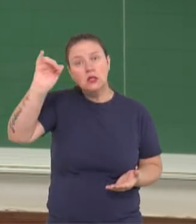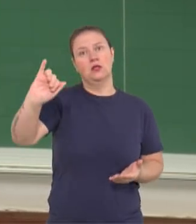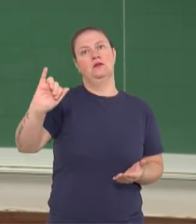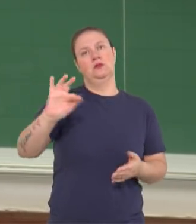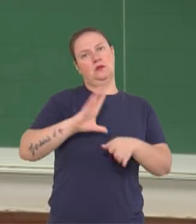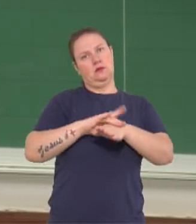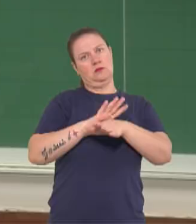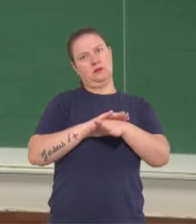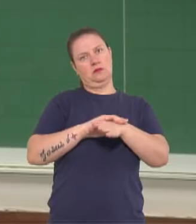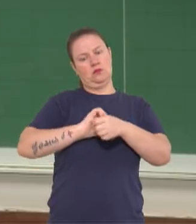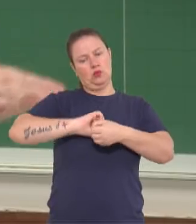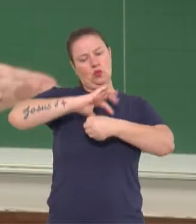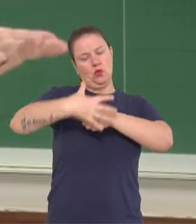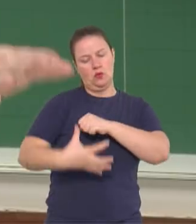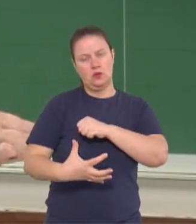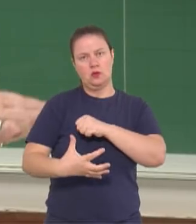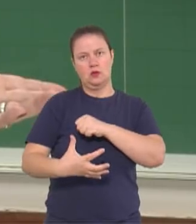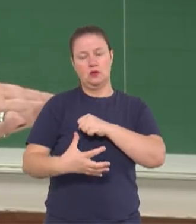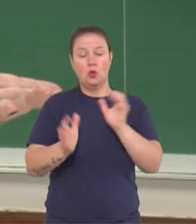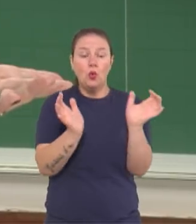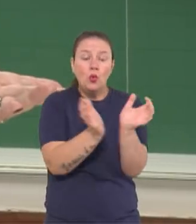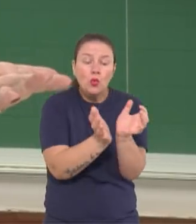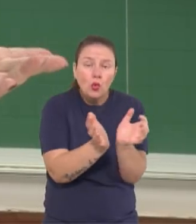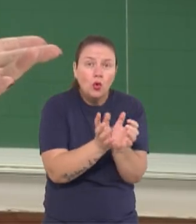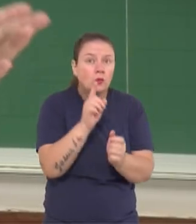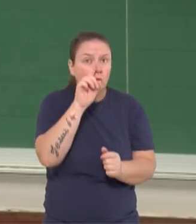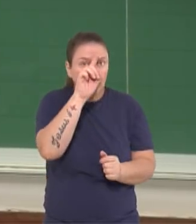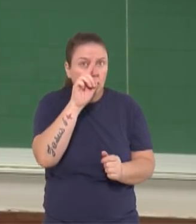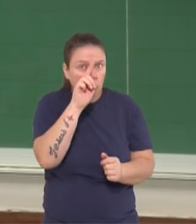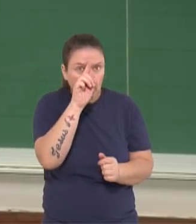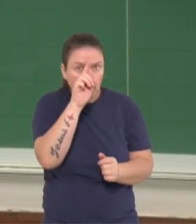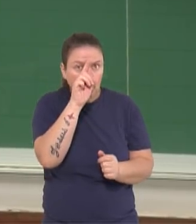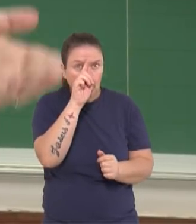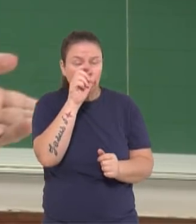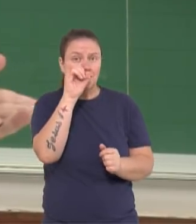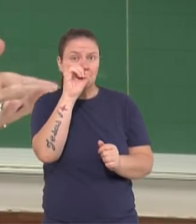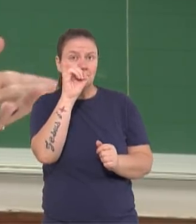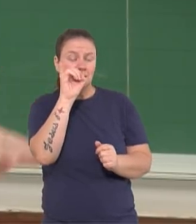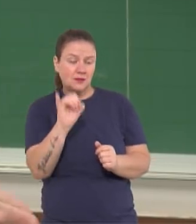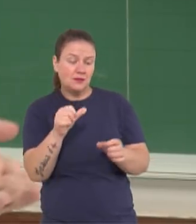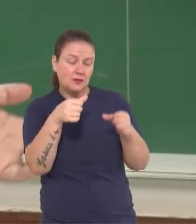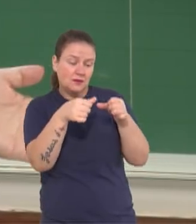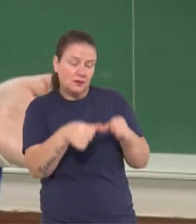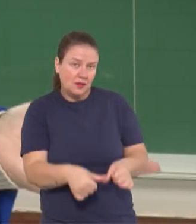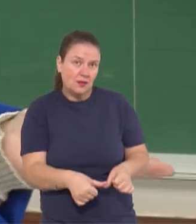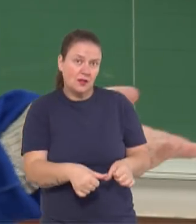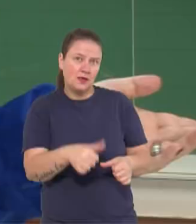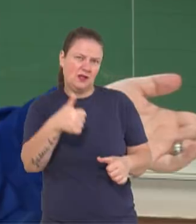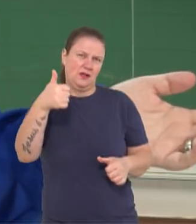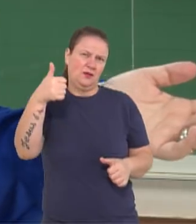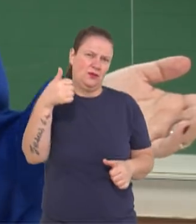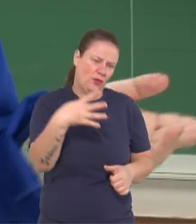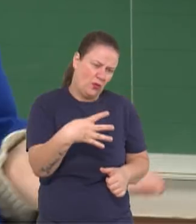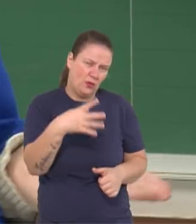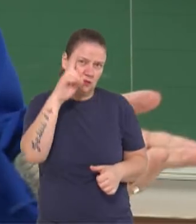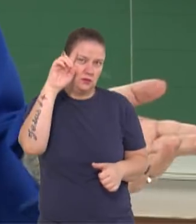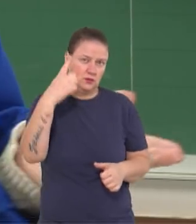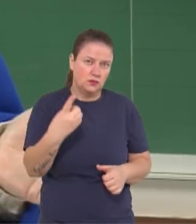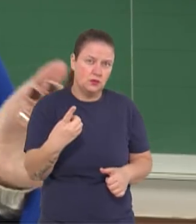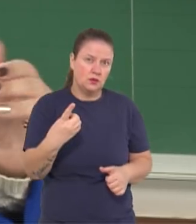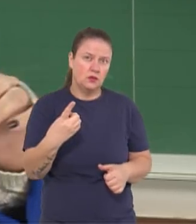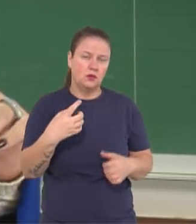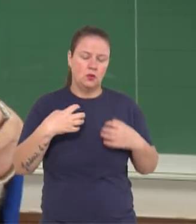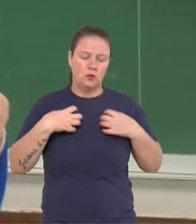vírus, né, porque são grupo de risco, correm risco de repente, mesmo ficando lá os 14 dias, né, que eles exigem ali com o